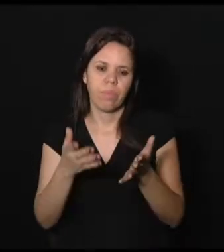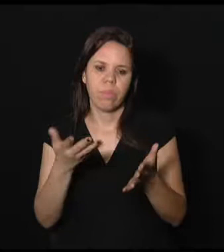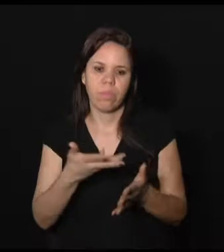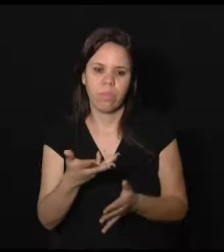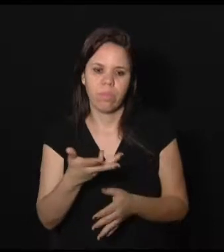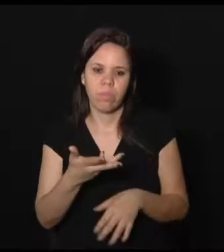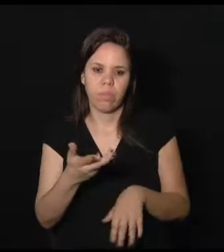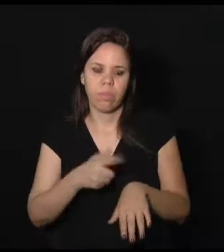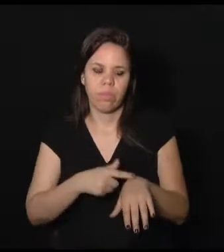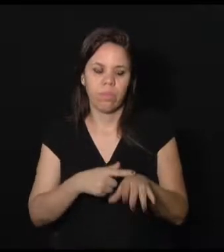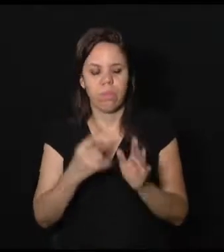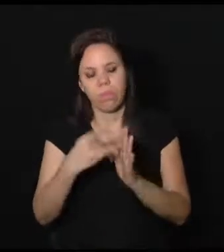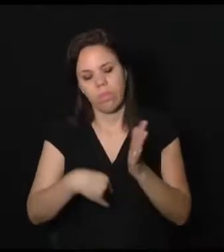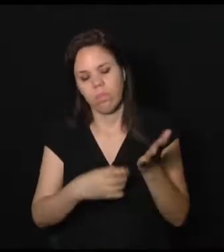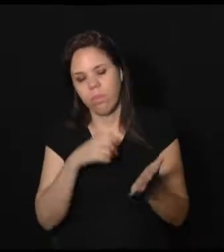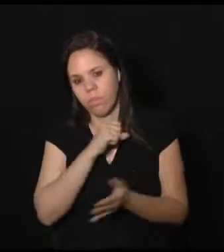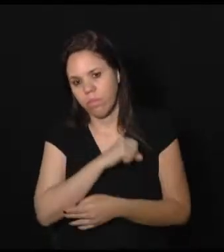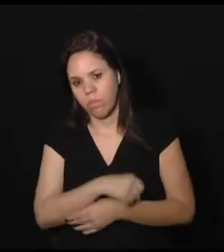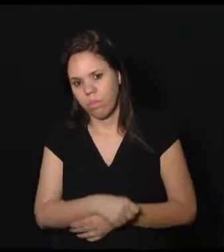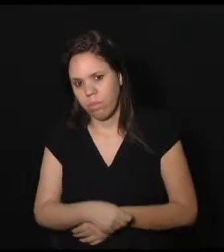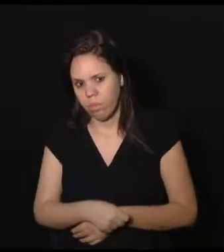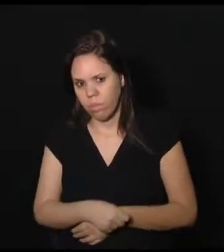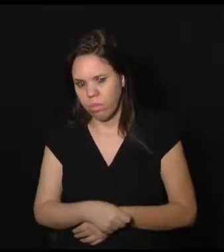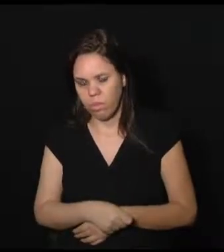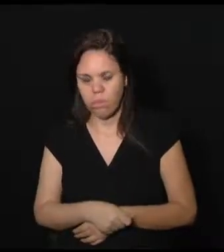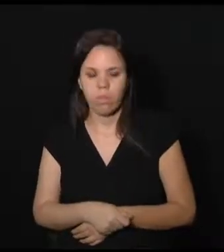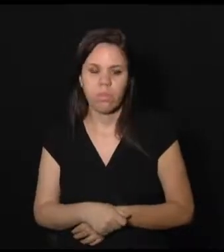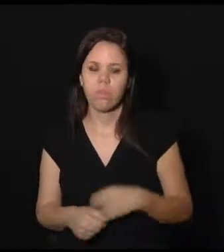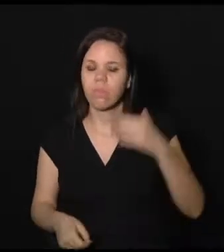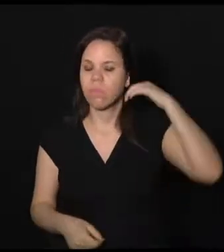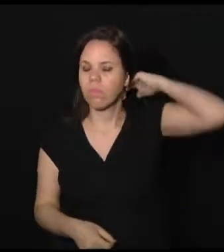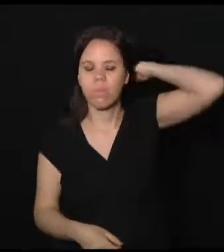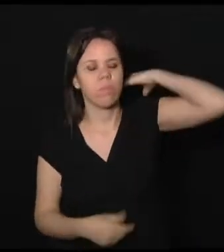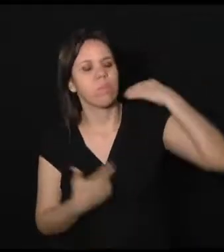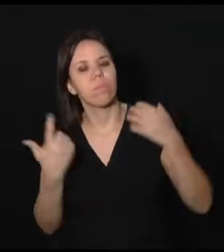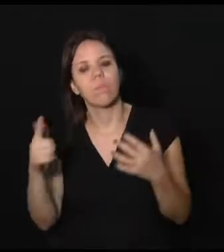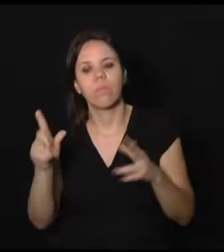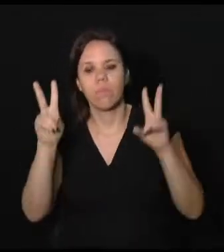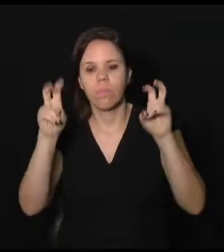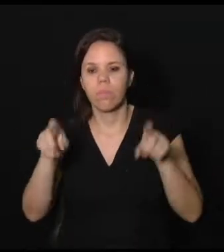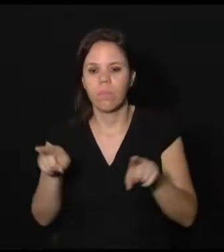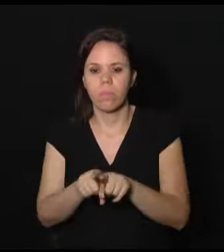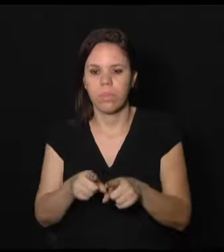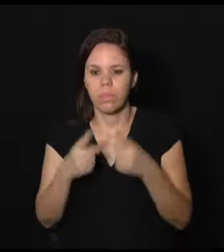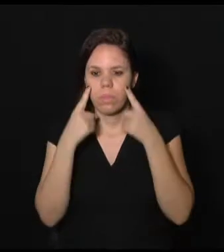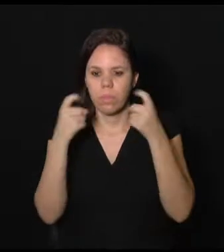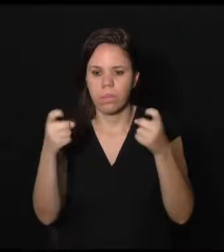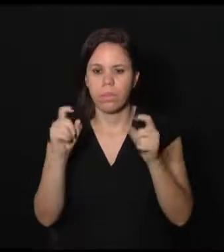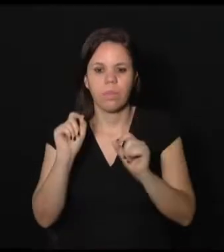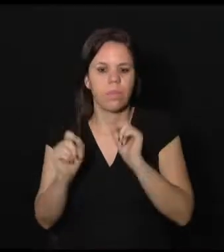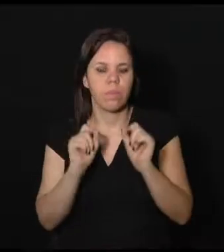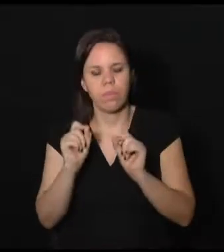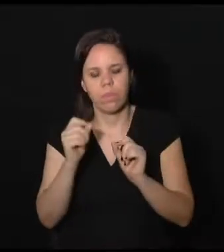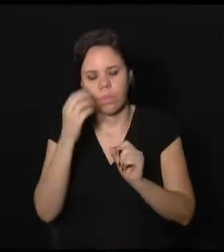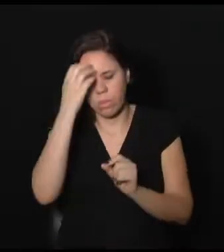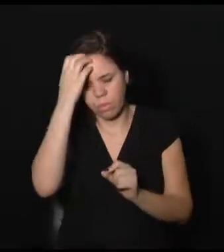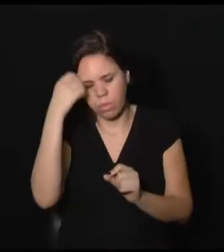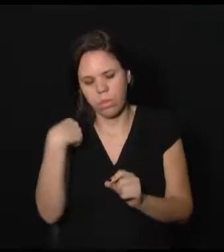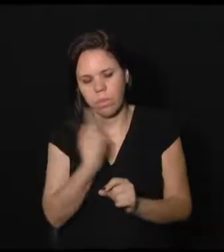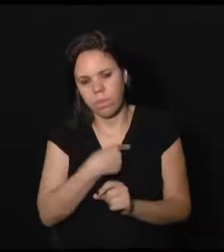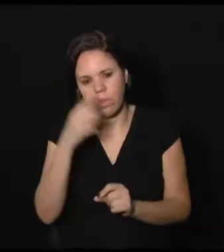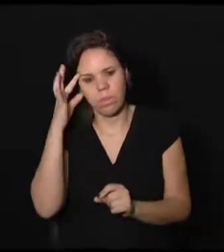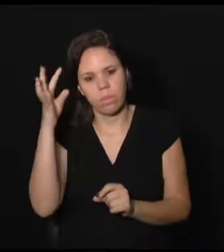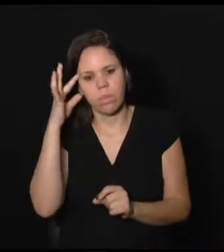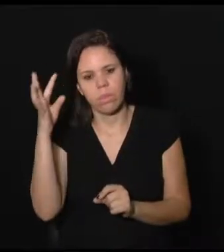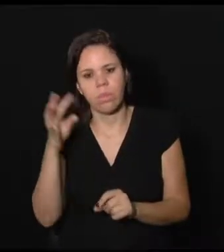na emissão desse documento. Um outro ponto também que é bem interessante, se nós imaginarmos, né, e que